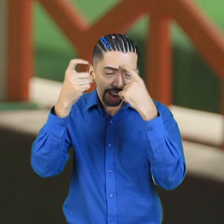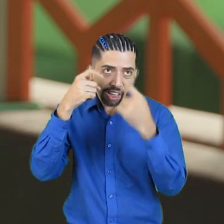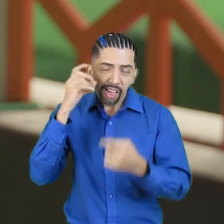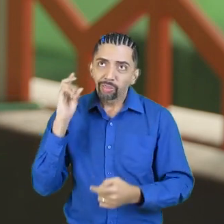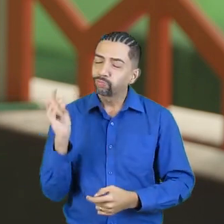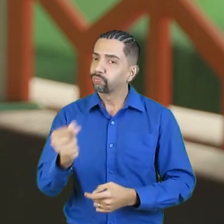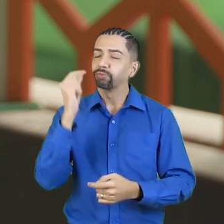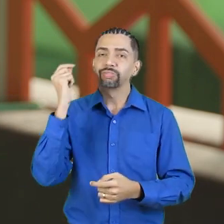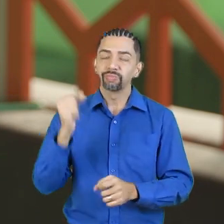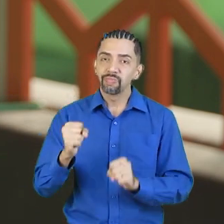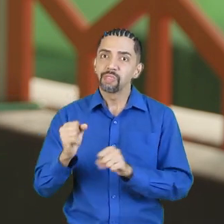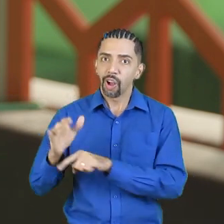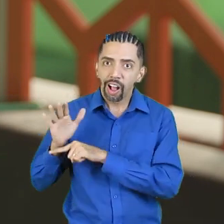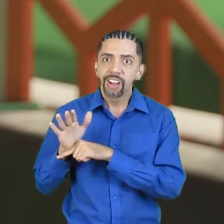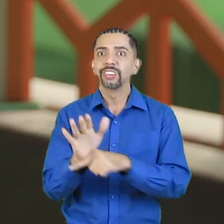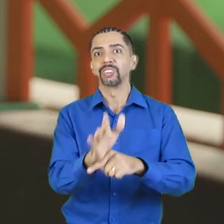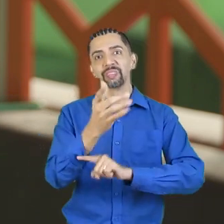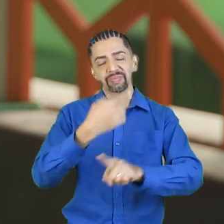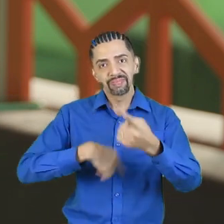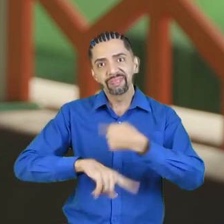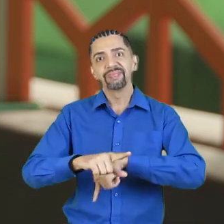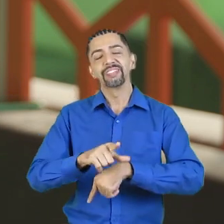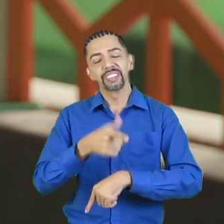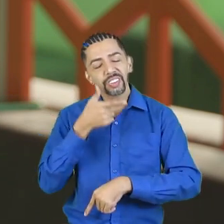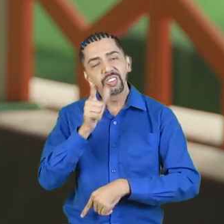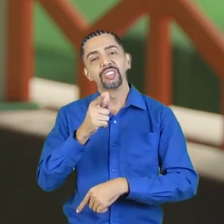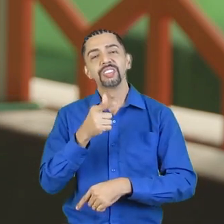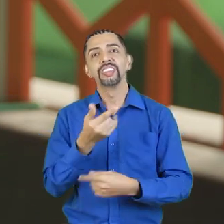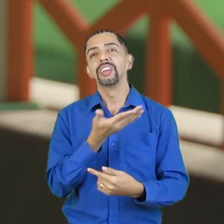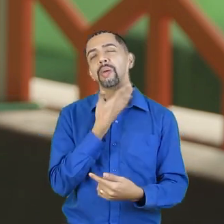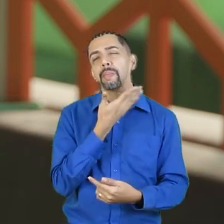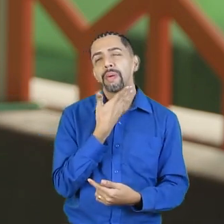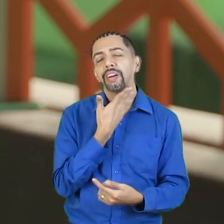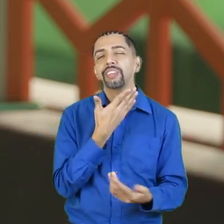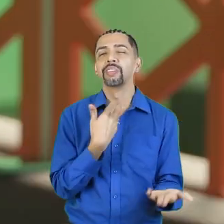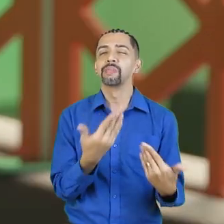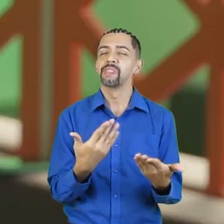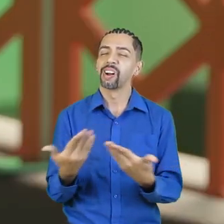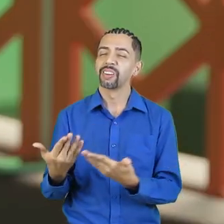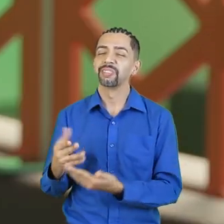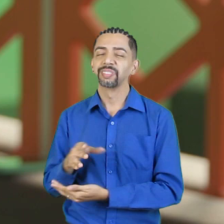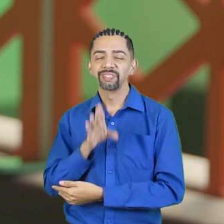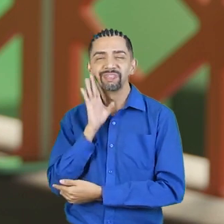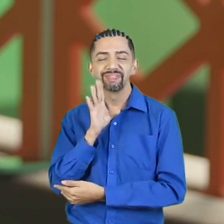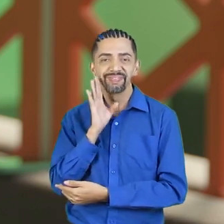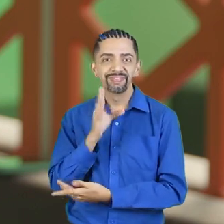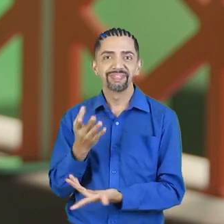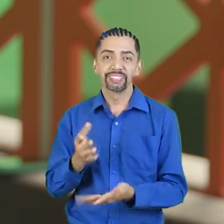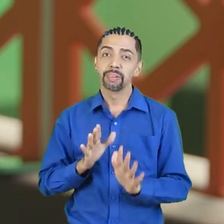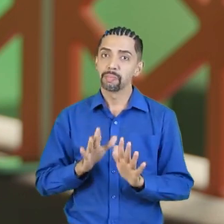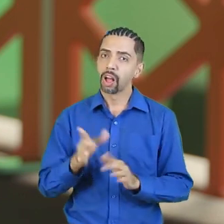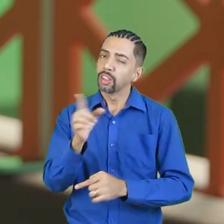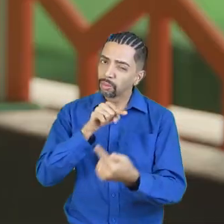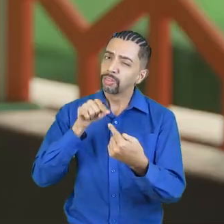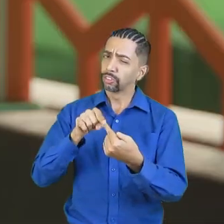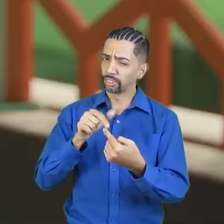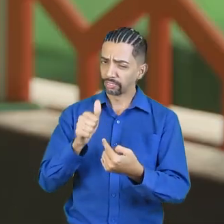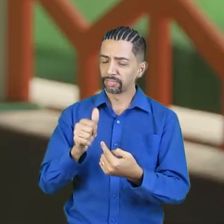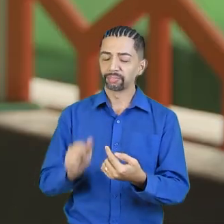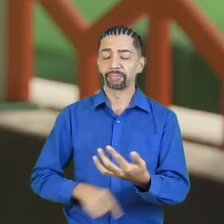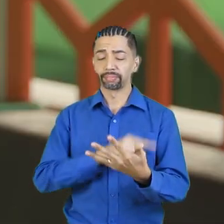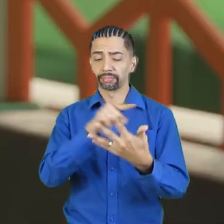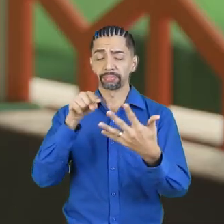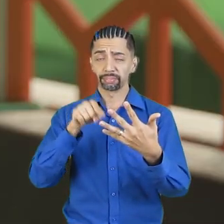trazer muitas contribuições para que esse bate-papo seja agradável, até divertido, mas com objetividade. A